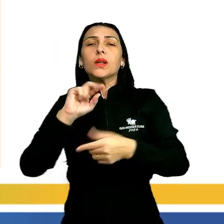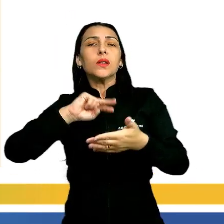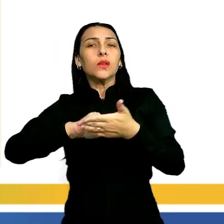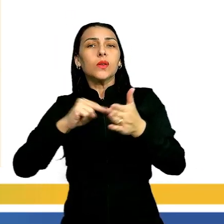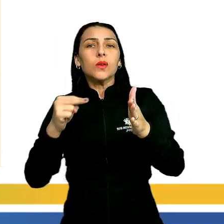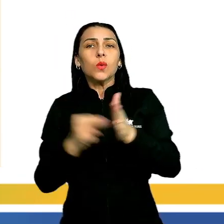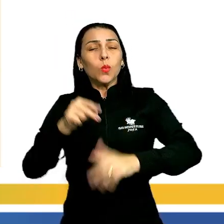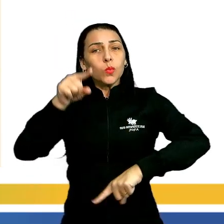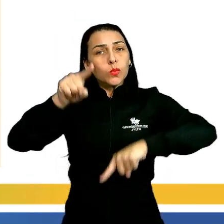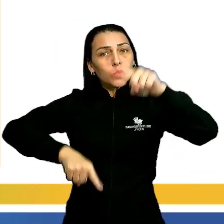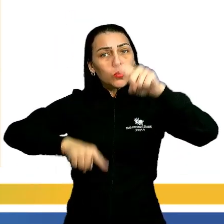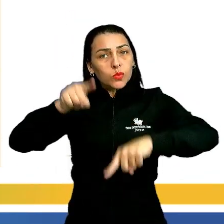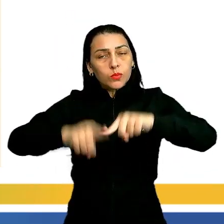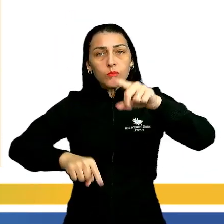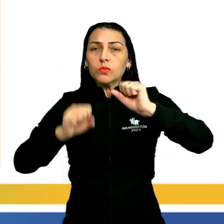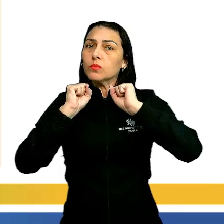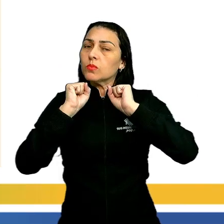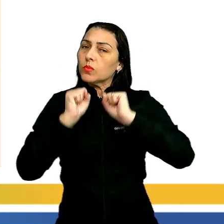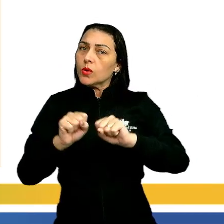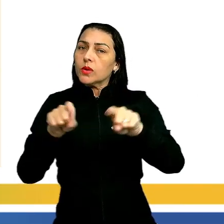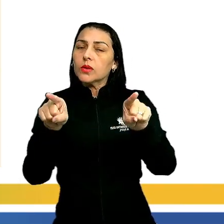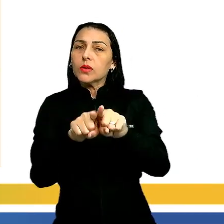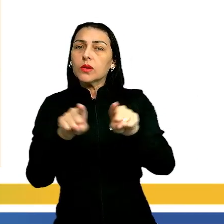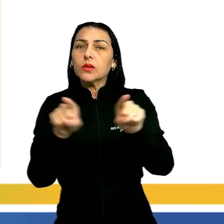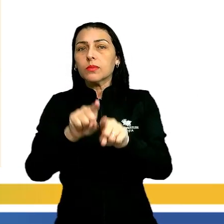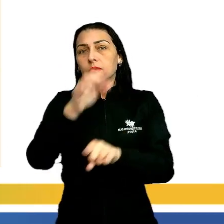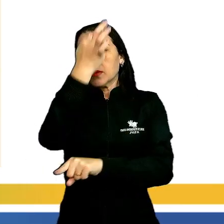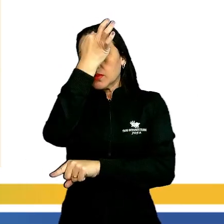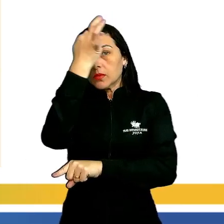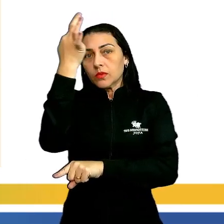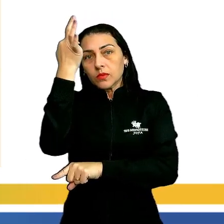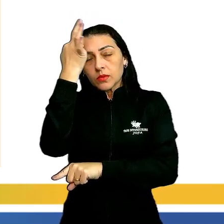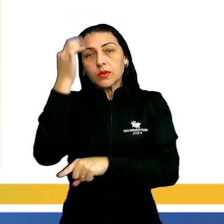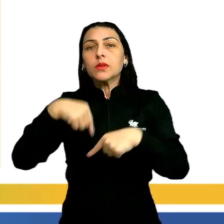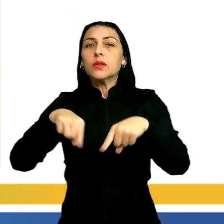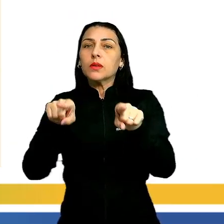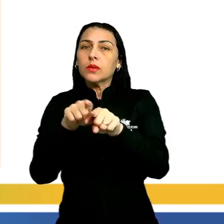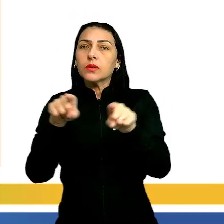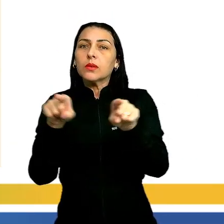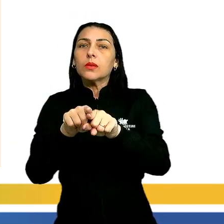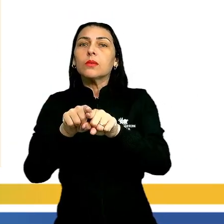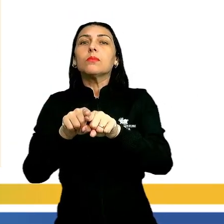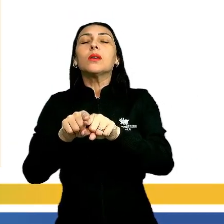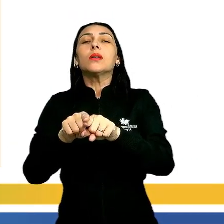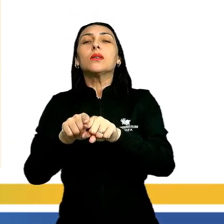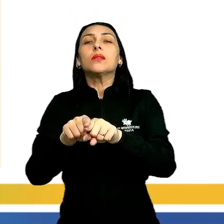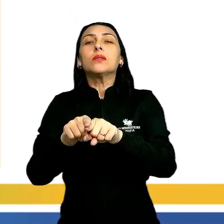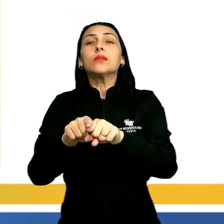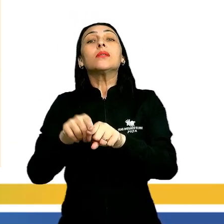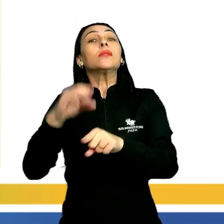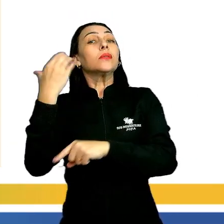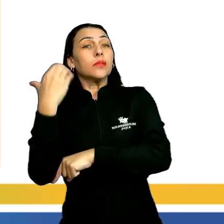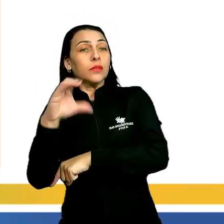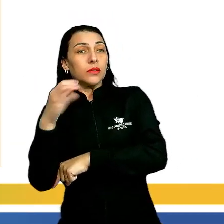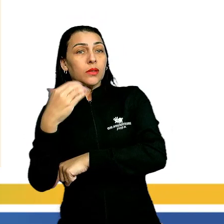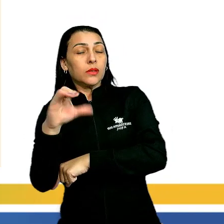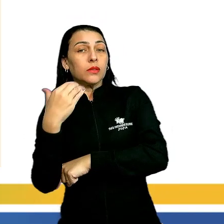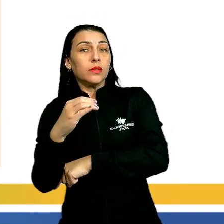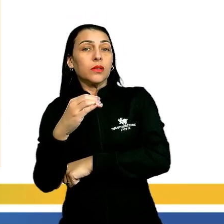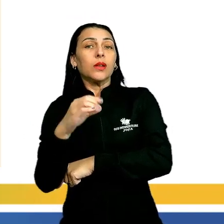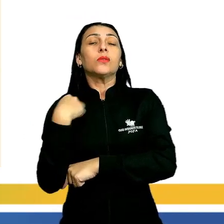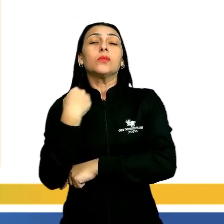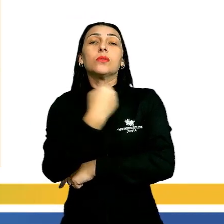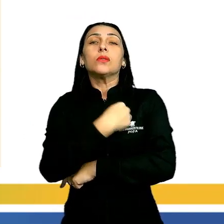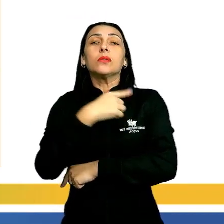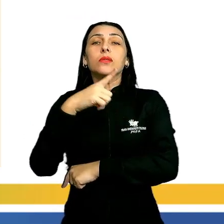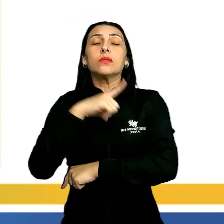um instrumento que pode servir tanto para a filosofia quanto servir para a ciência. Então, quando